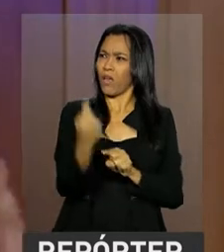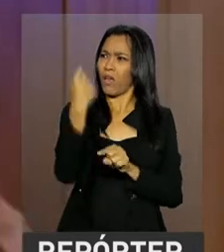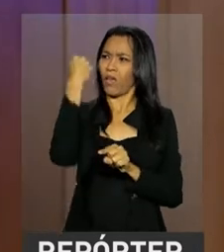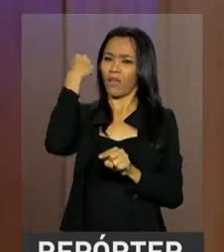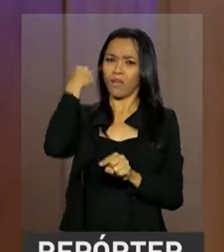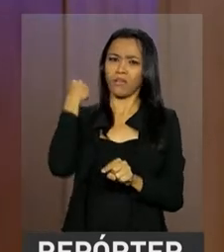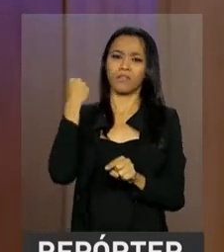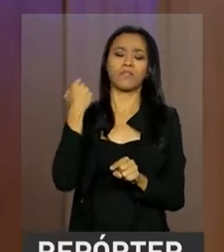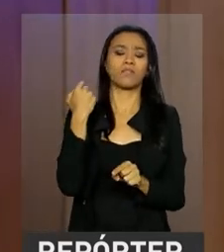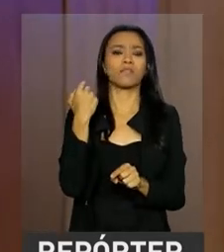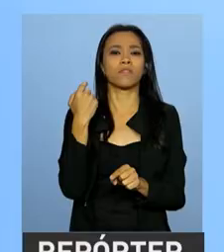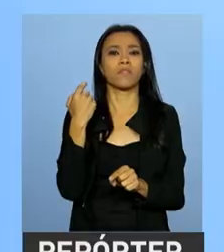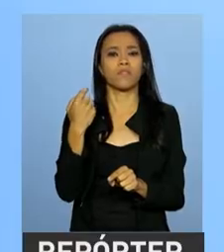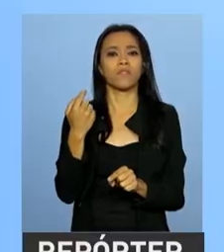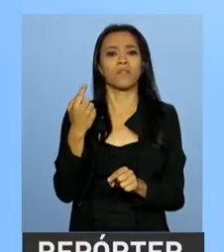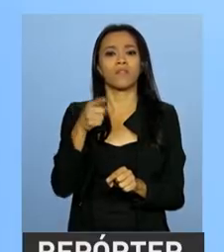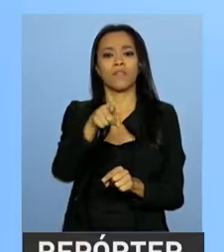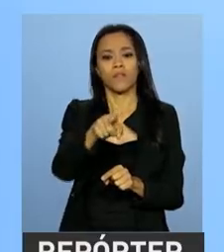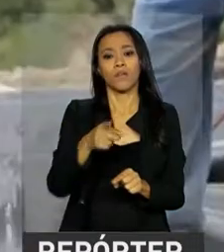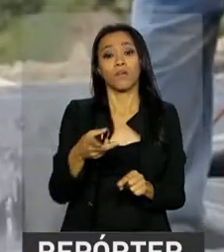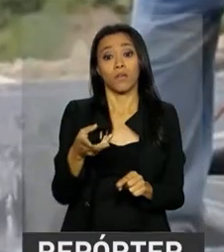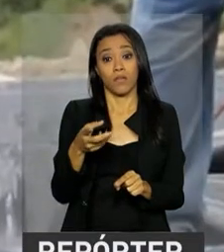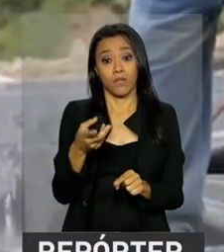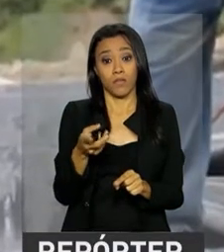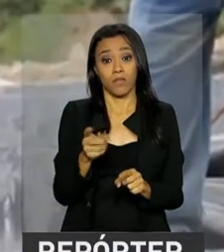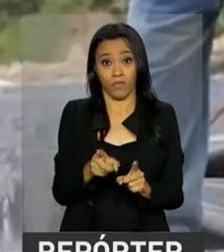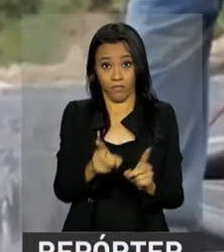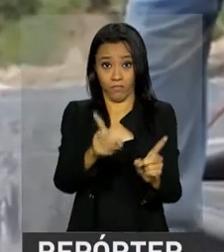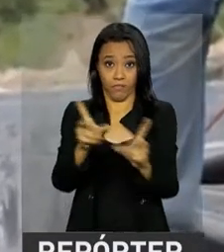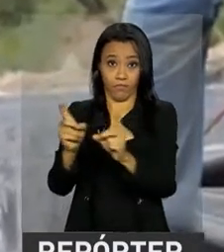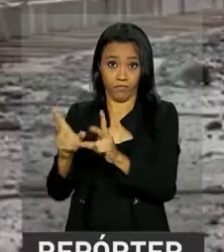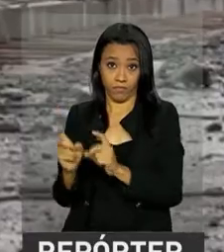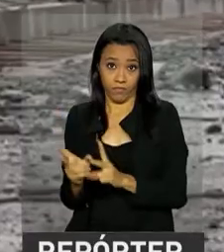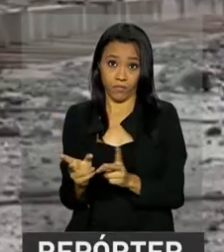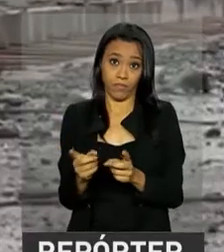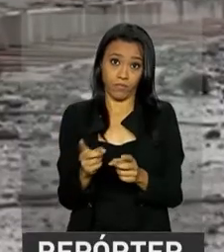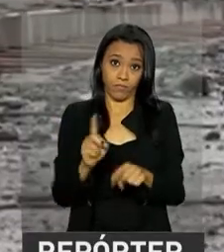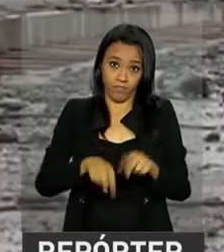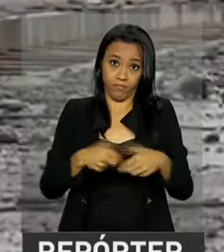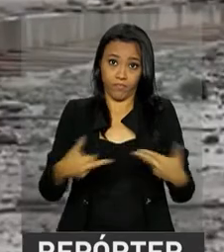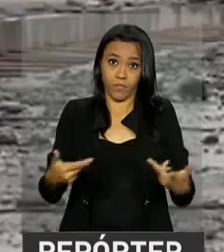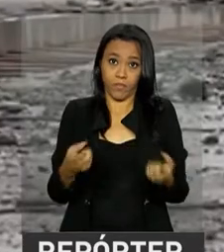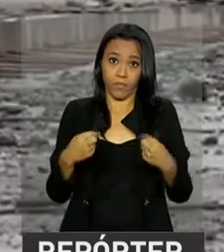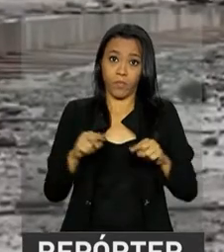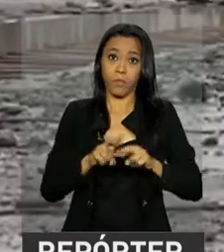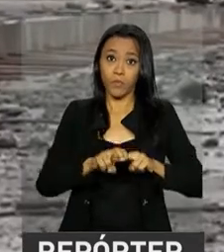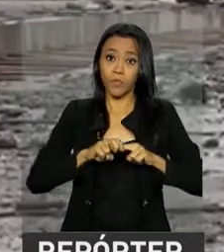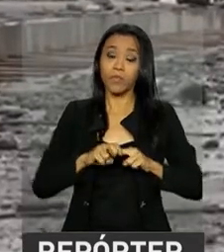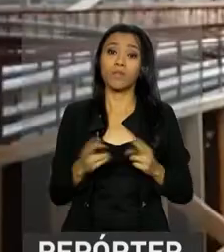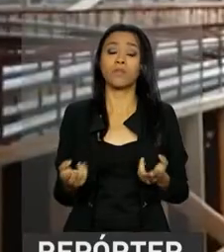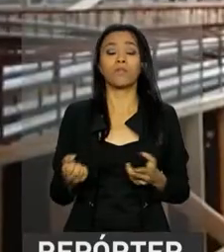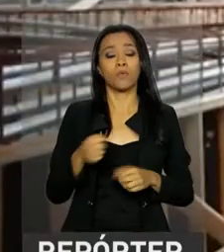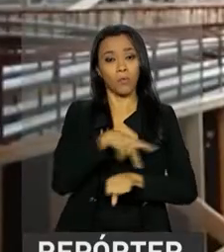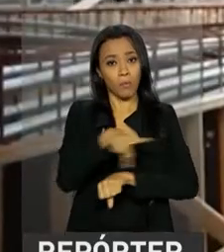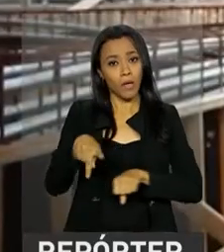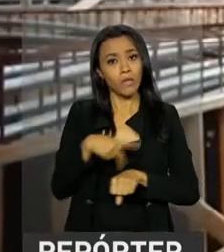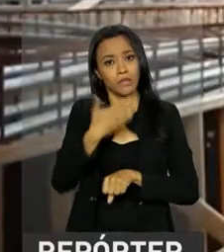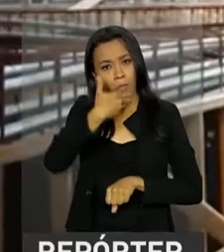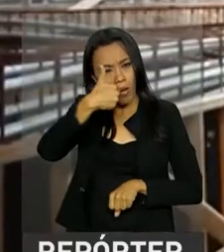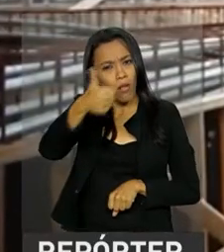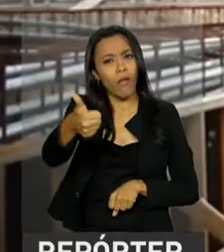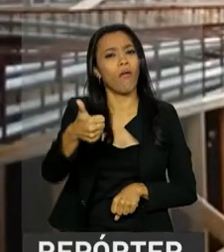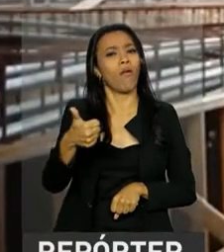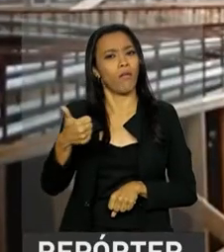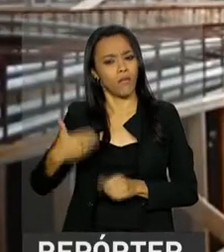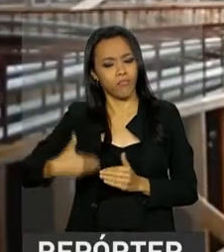medido um produto brasileiro a mais um certo o santo o um país está melhorando o resultado